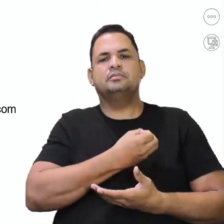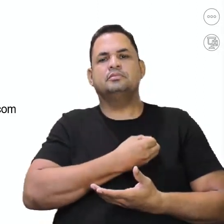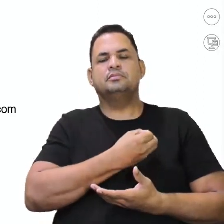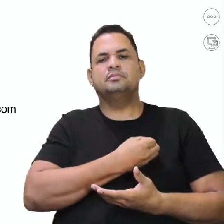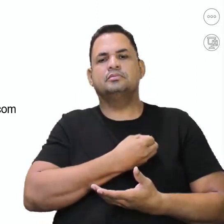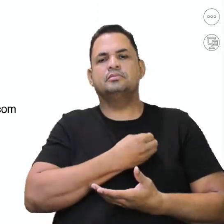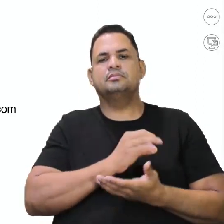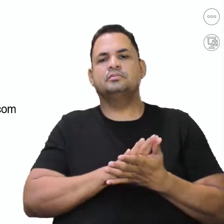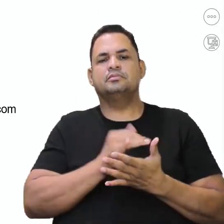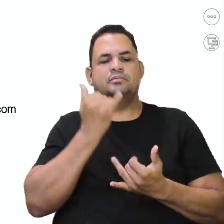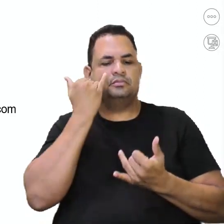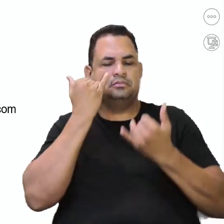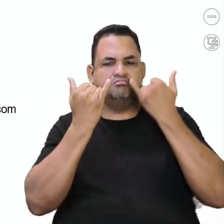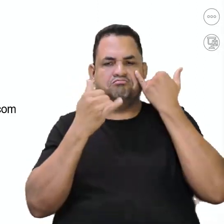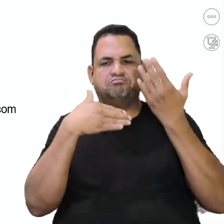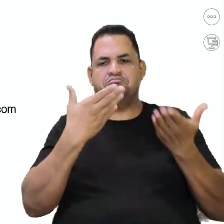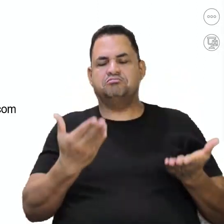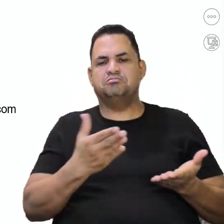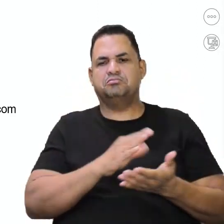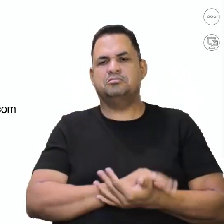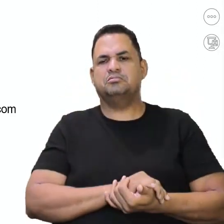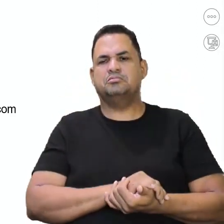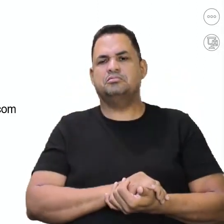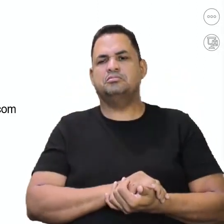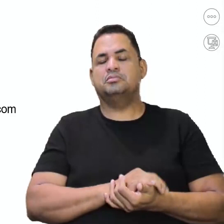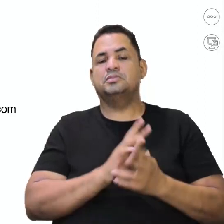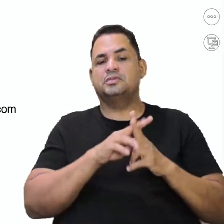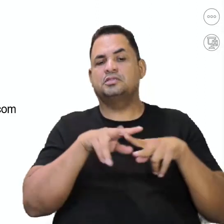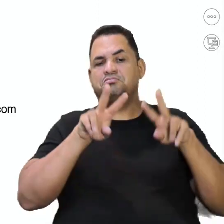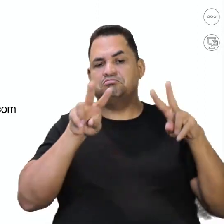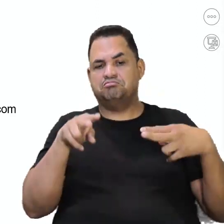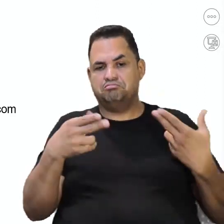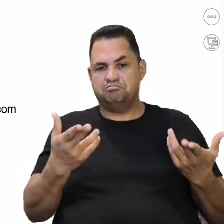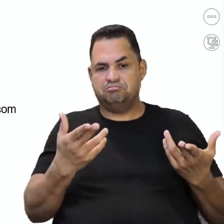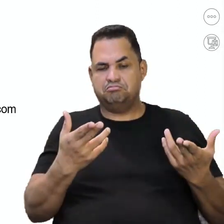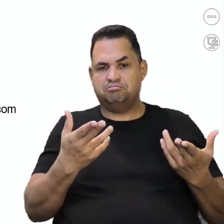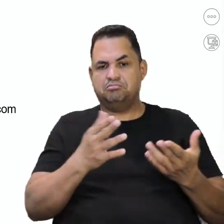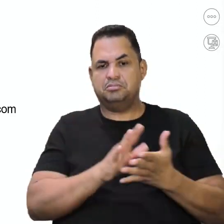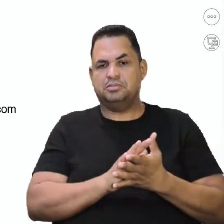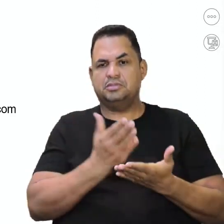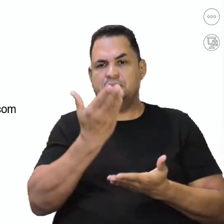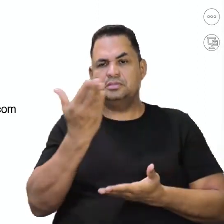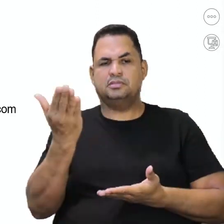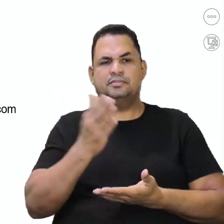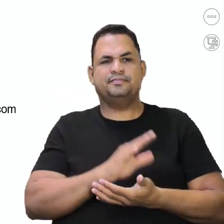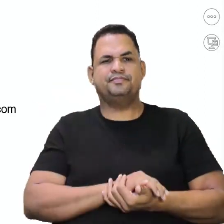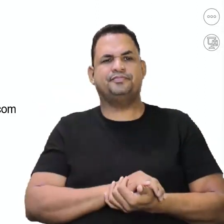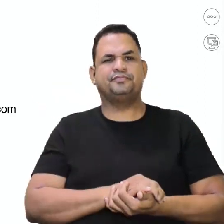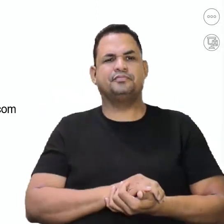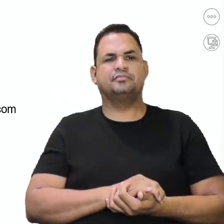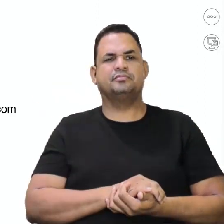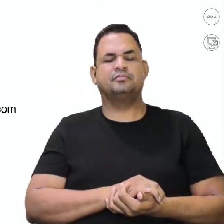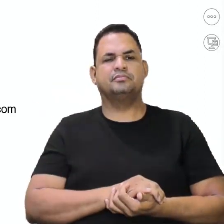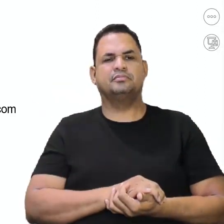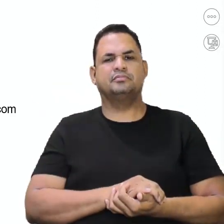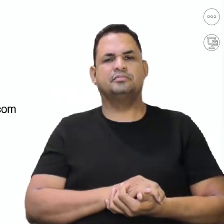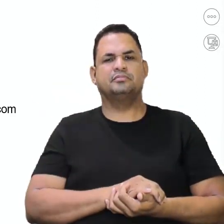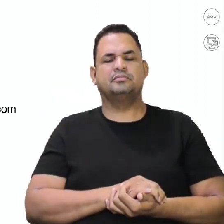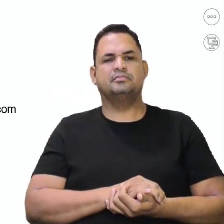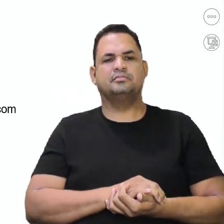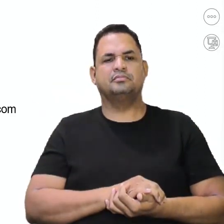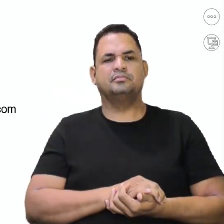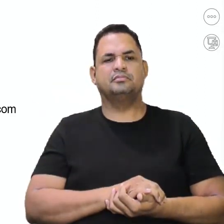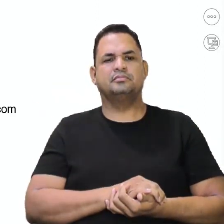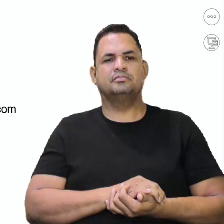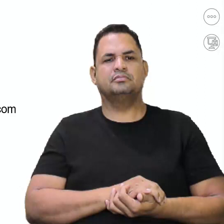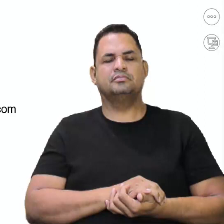números informando algo sobre essas imagens. Temos aqui, ó, less information lets